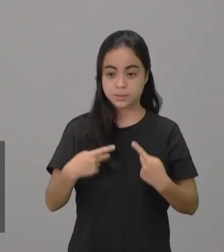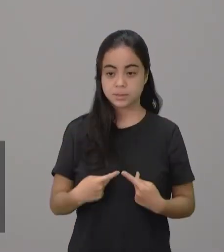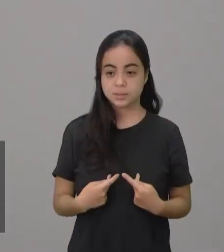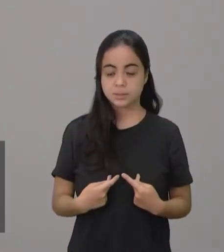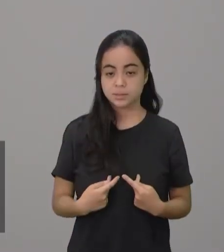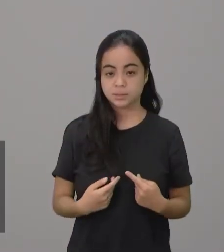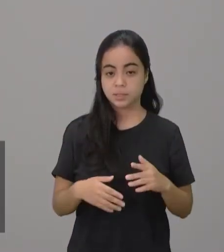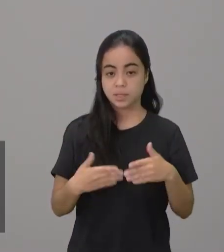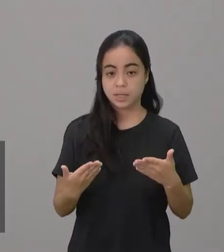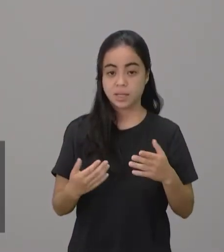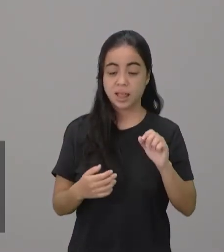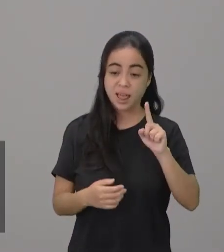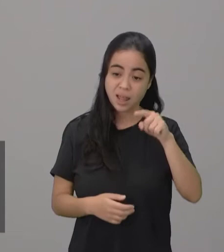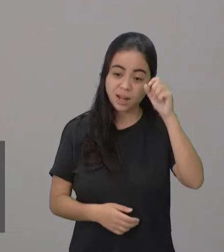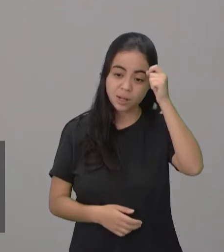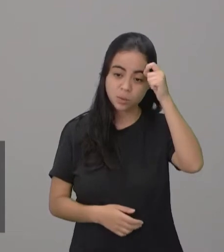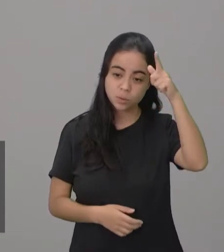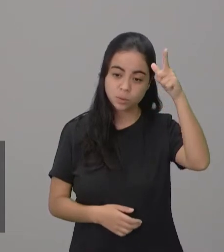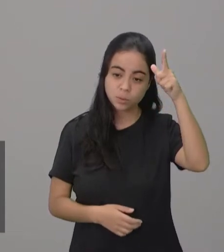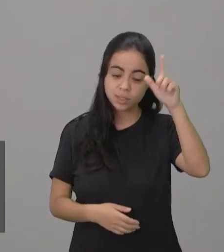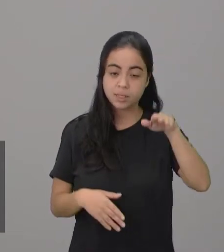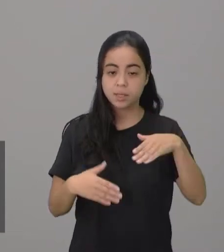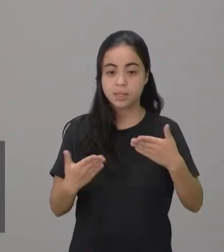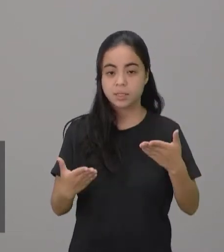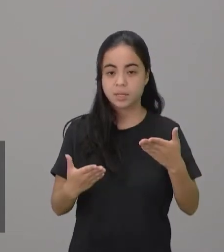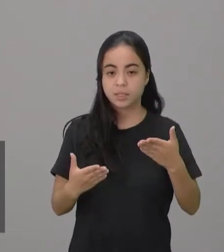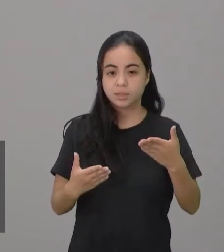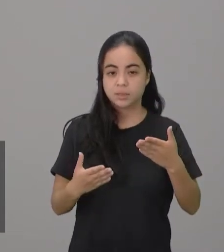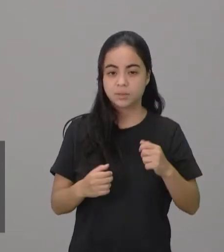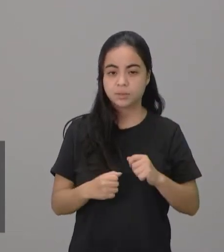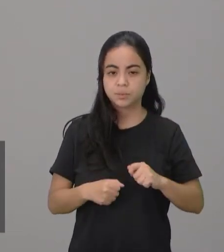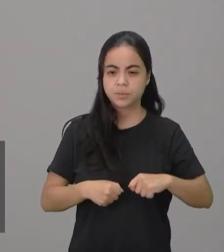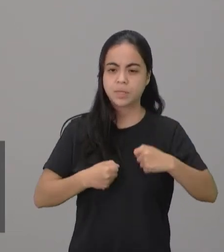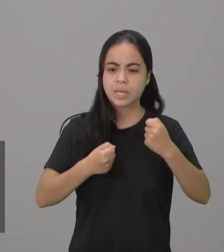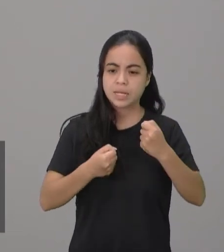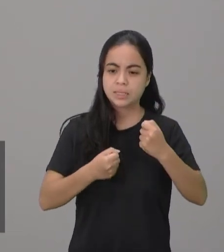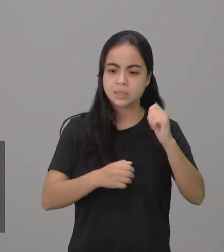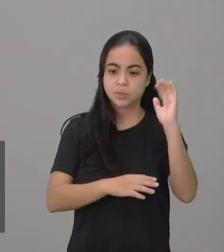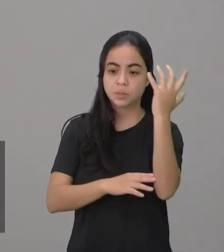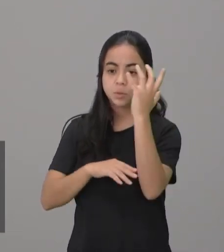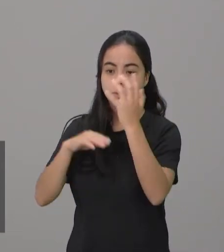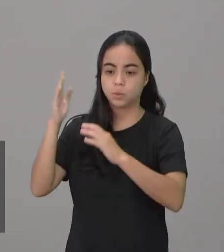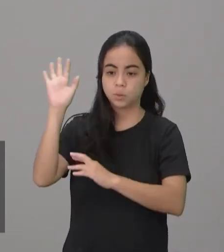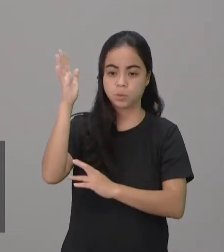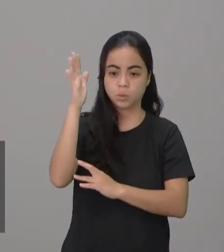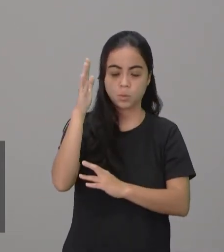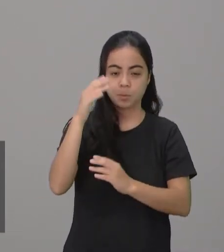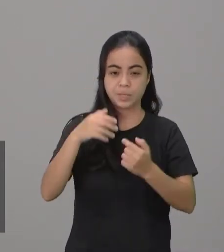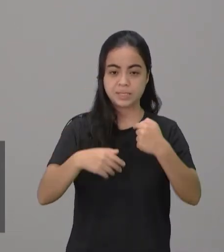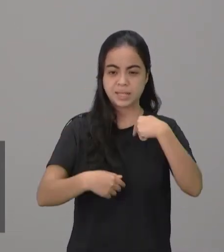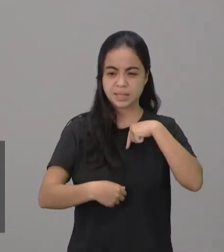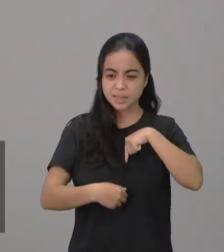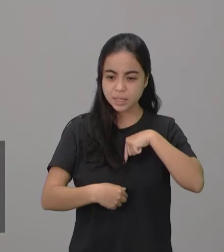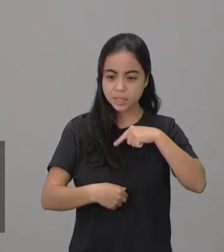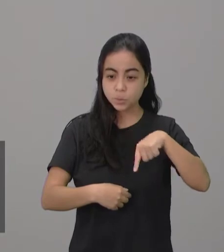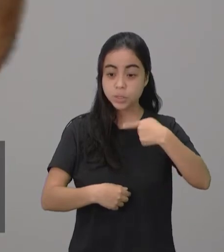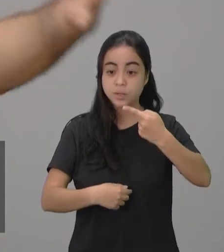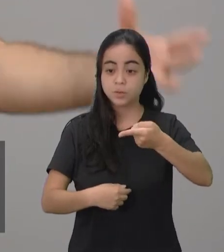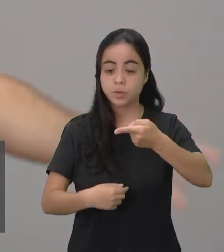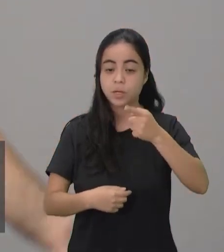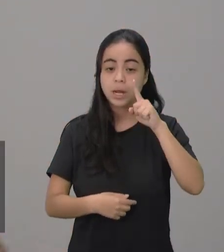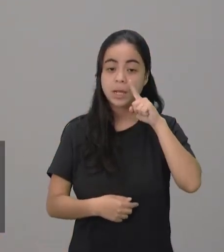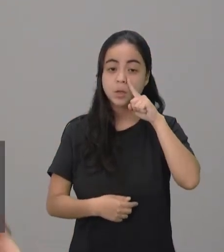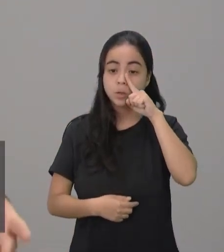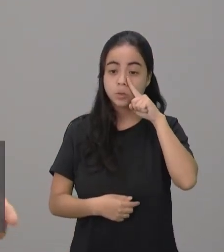no fim das contas, a cultura, é justamente a de dominar a natureza exterior e interior, ou seja, os